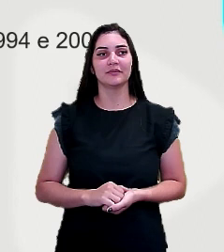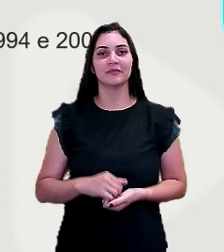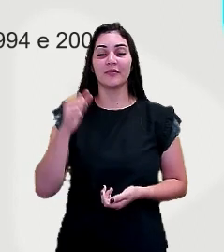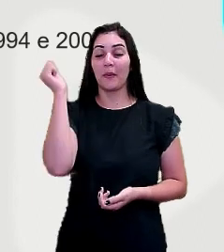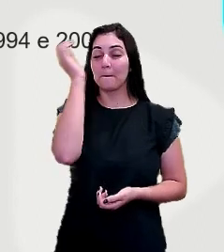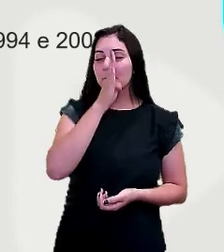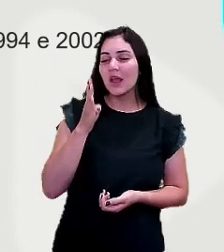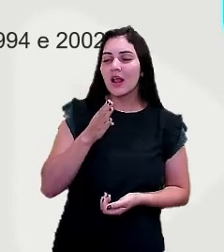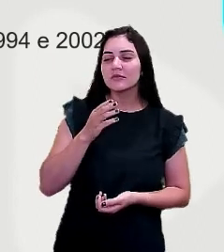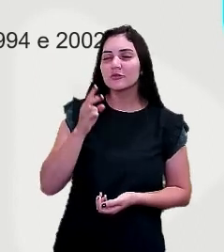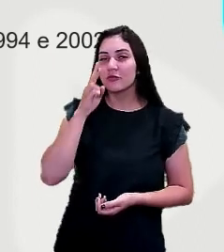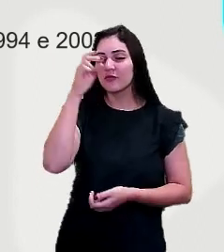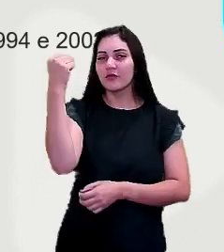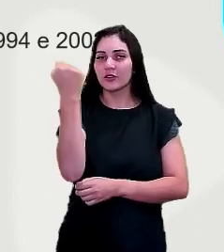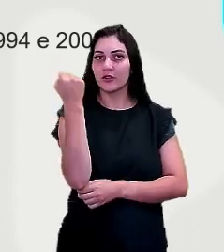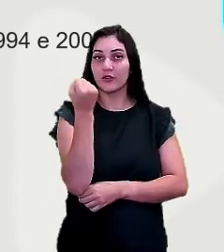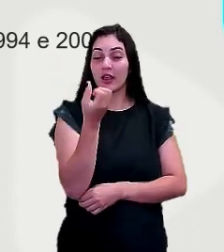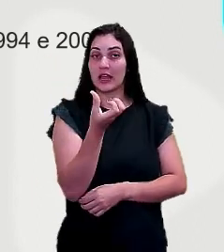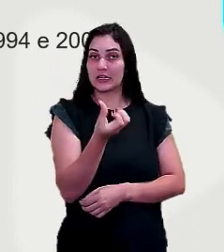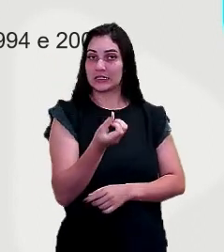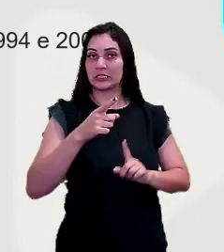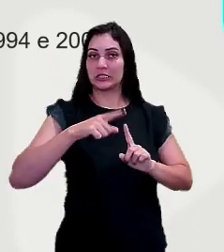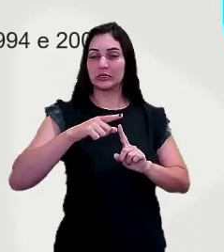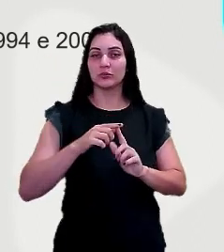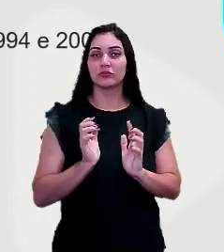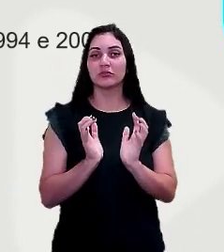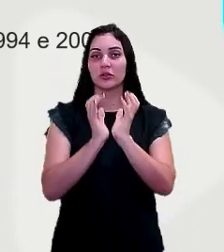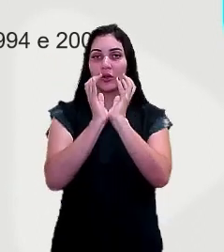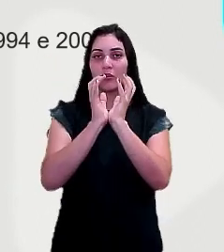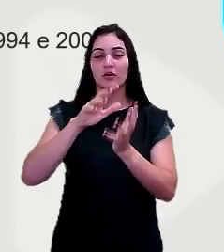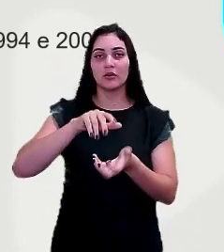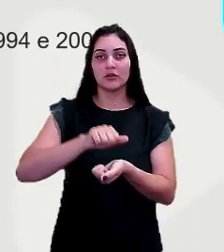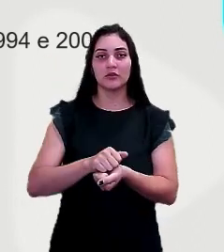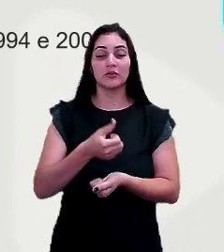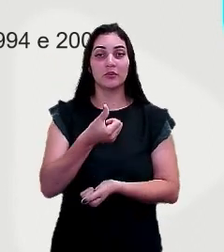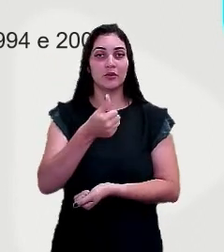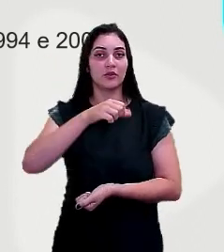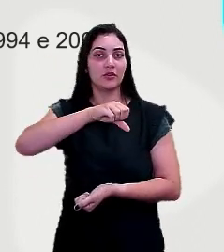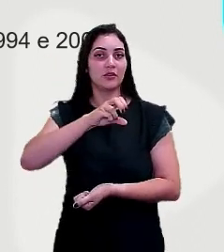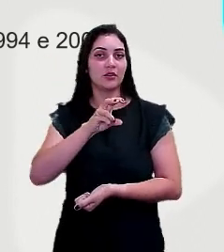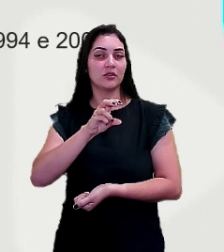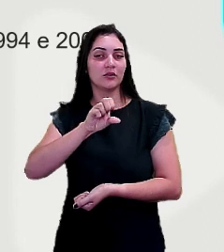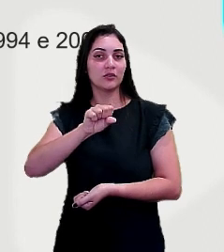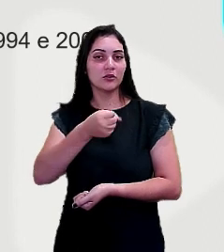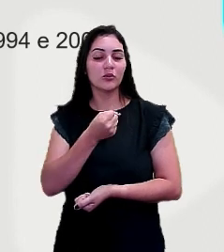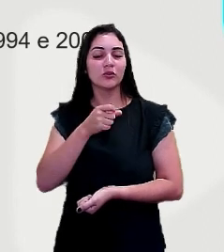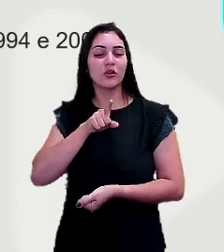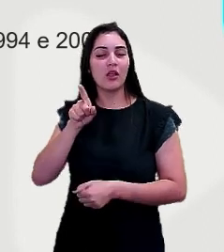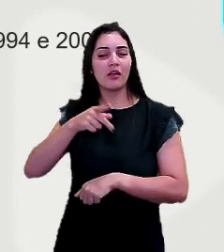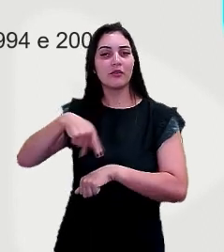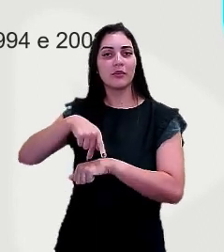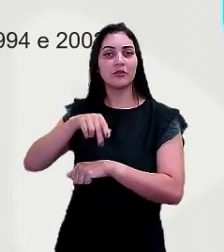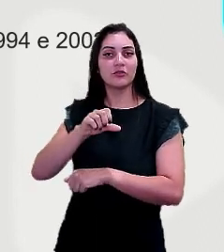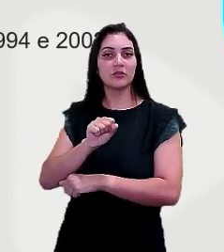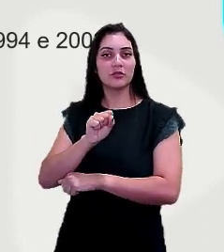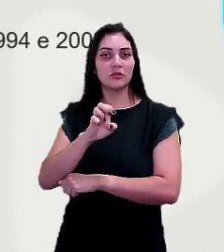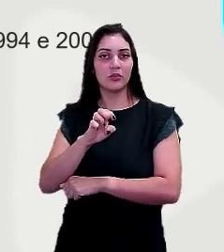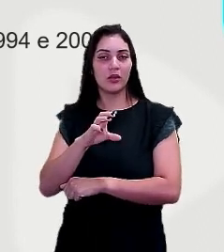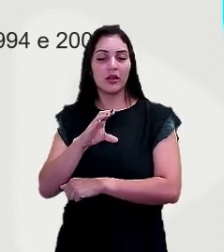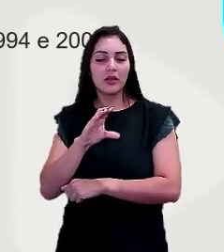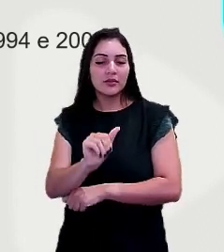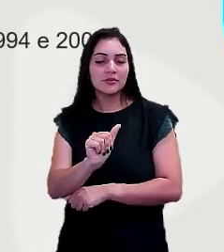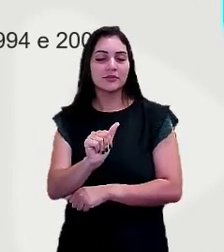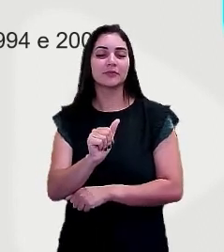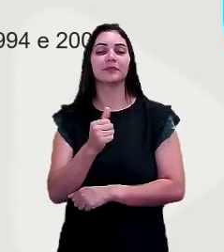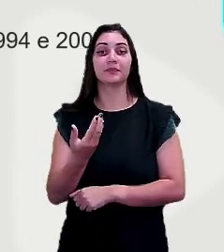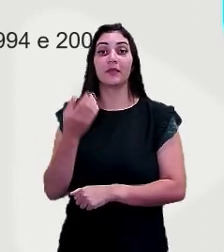Brasil vitorioso. A sexta edição da Copa do Mundo foi em 1958, foi na Suécia, a União Soviética.